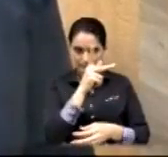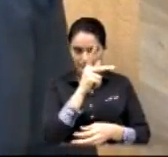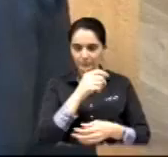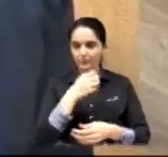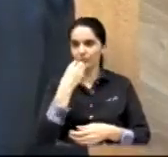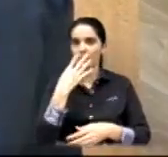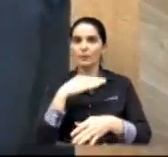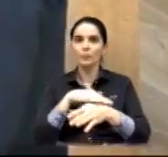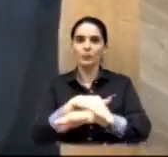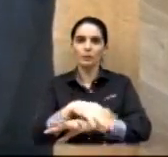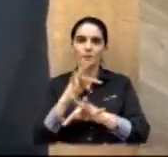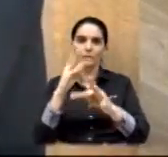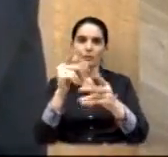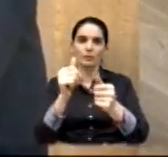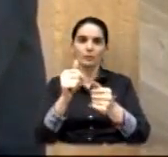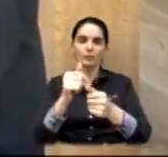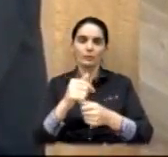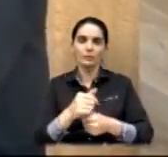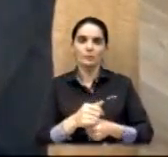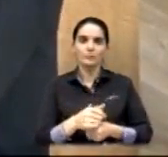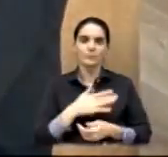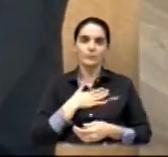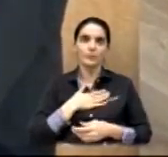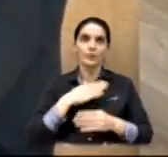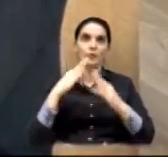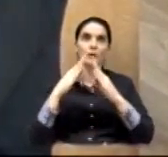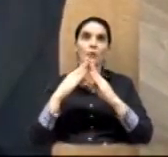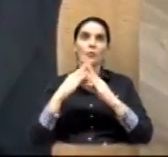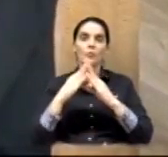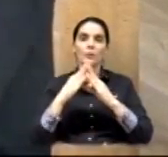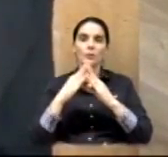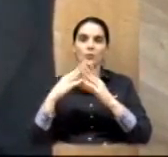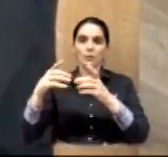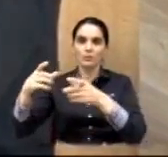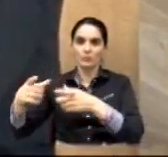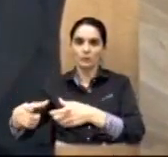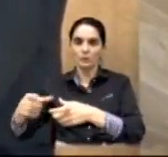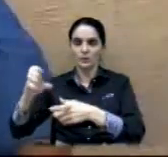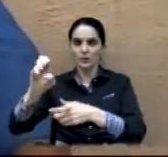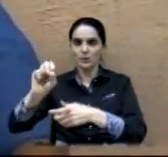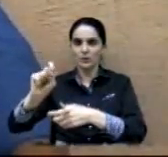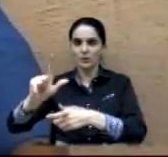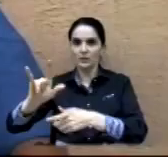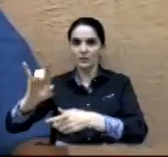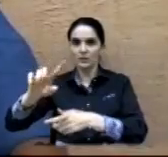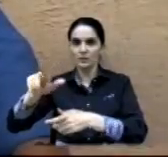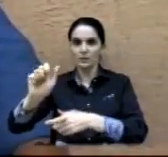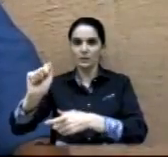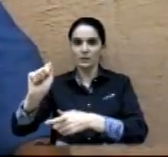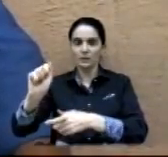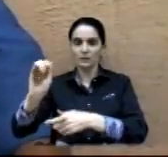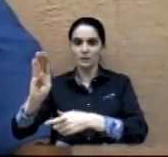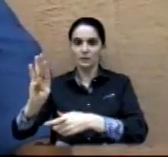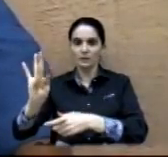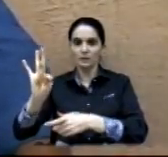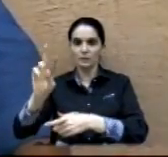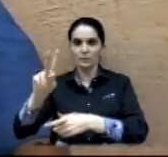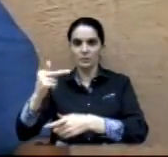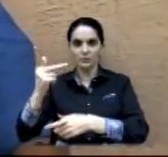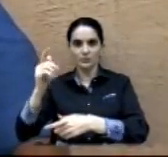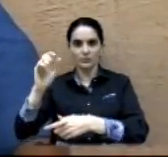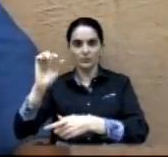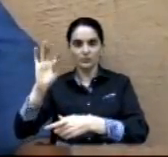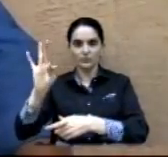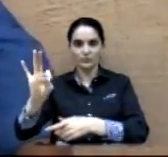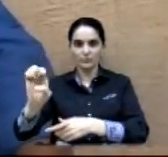Boa noite a todos. Eu sou morador do assentamento Elizabeth Teixeira e a minha vinda hoje aqui